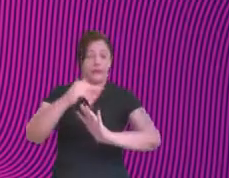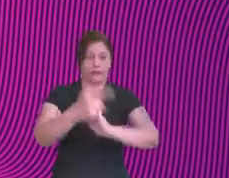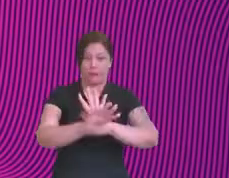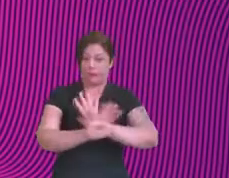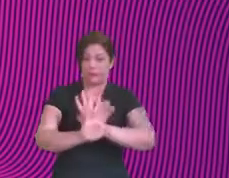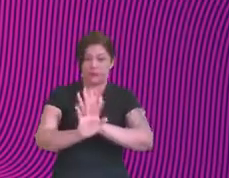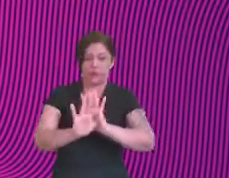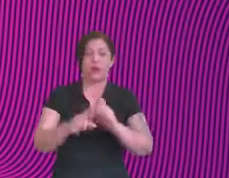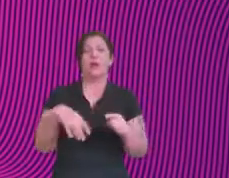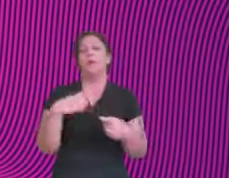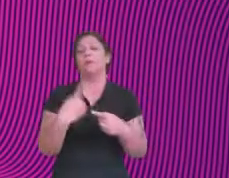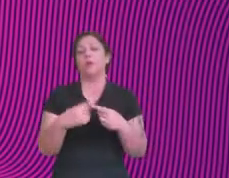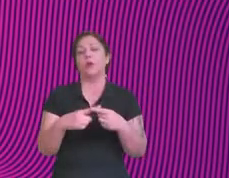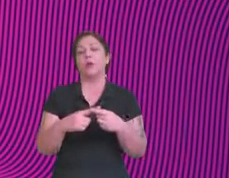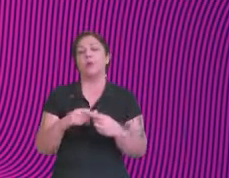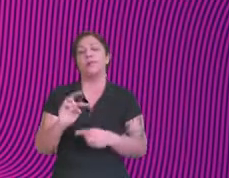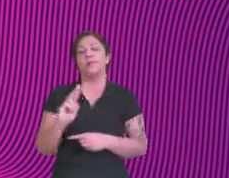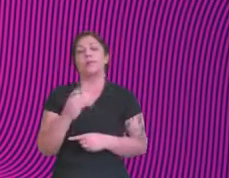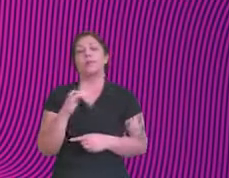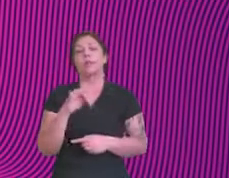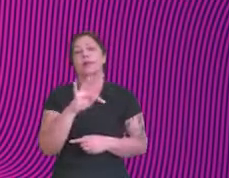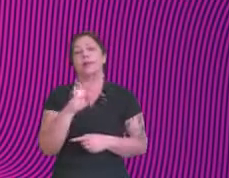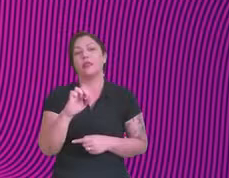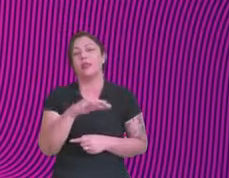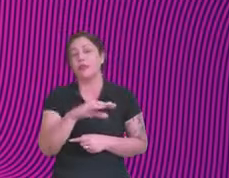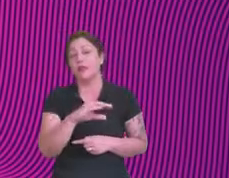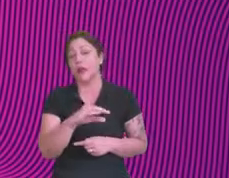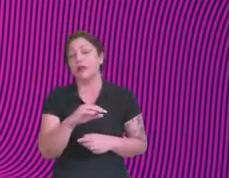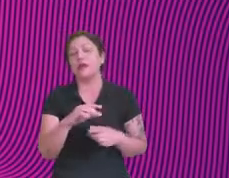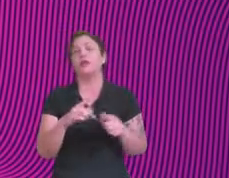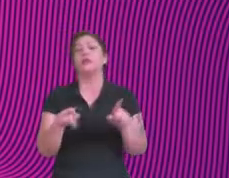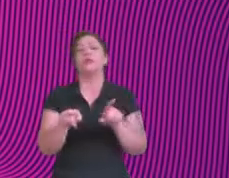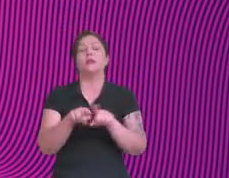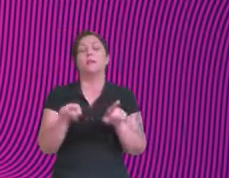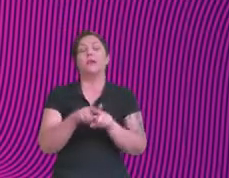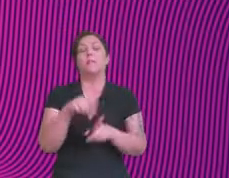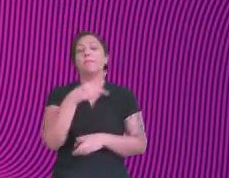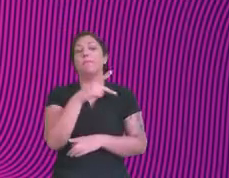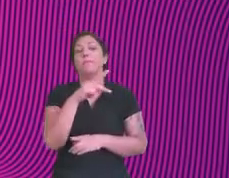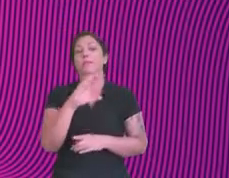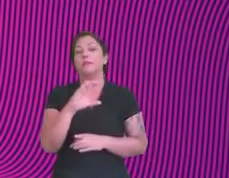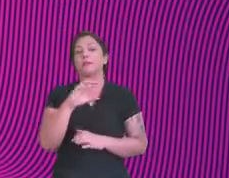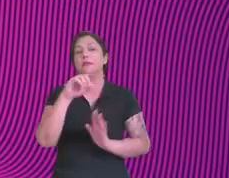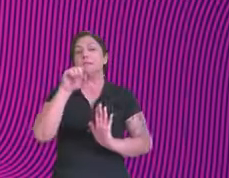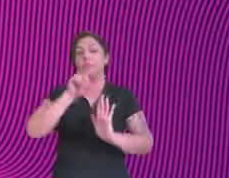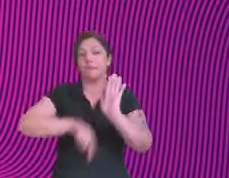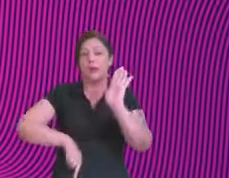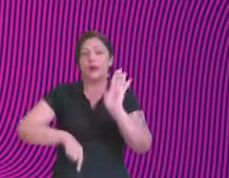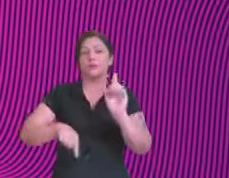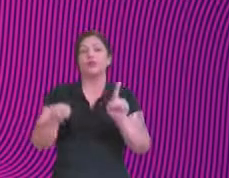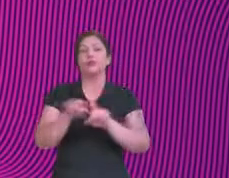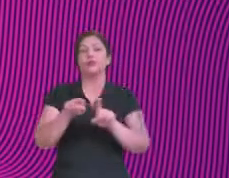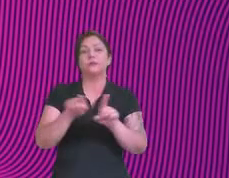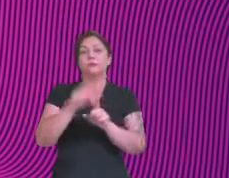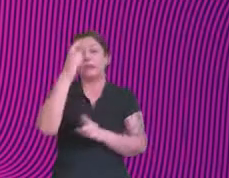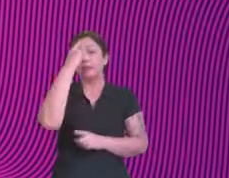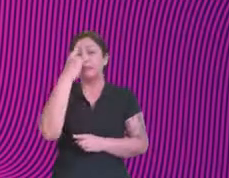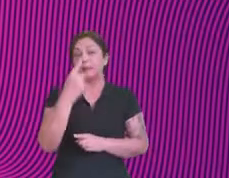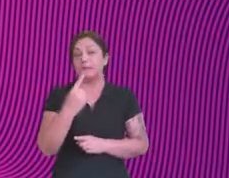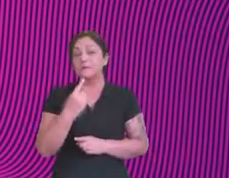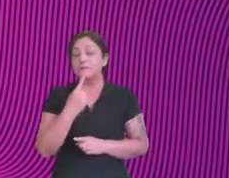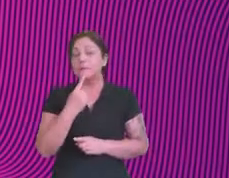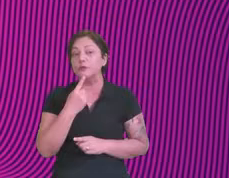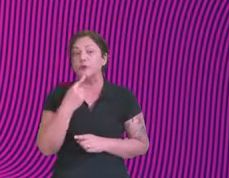HiPEC sempre. Para o adenocarcinoma de cólon, PCI baixo e perfil de risco cirúrgico e